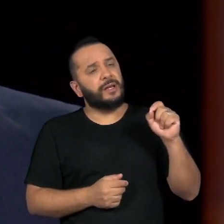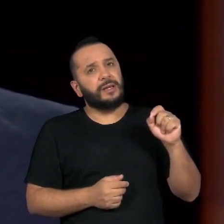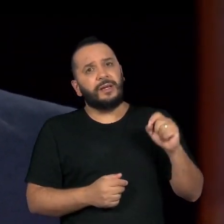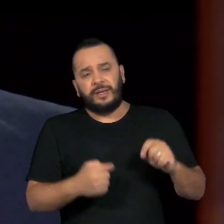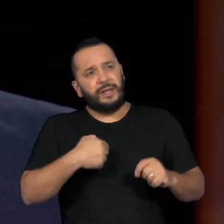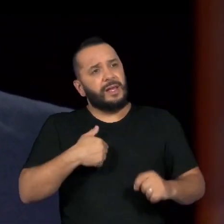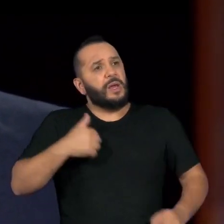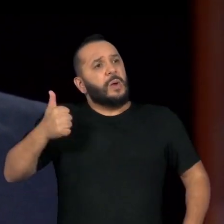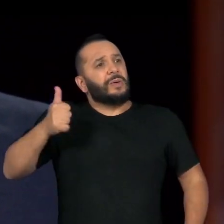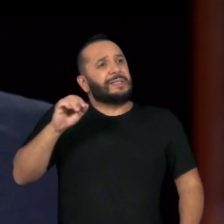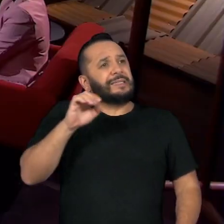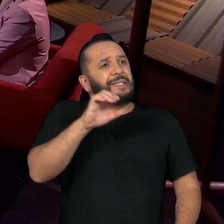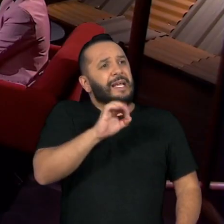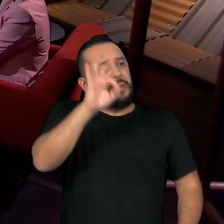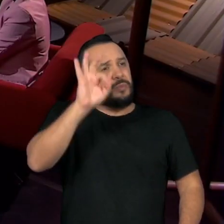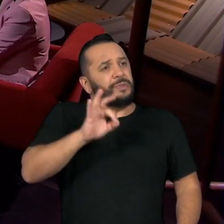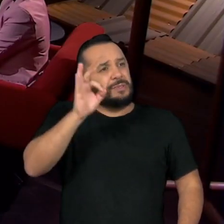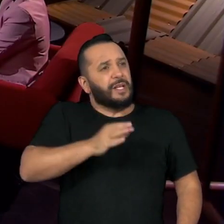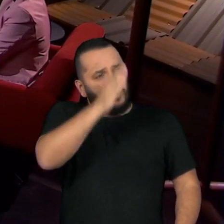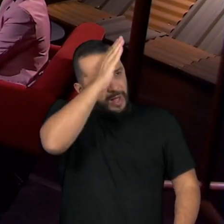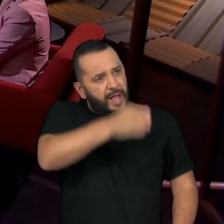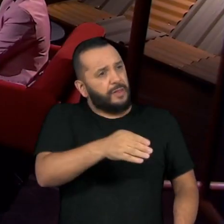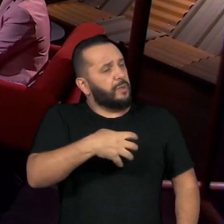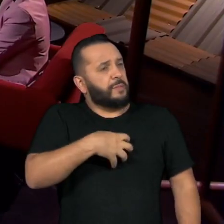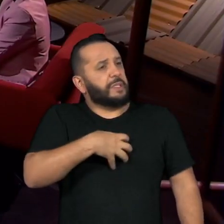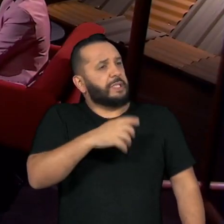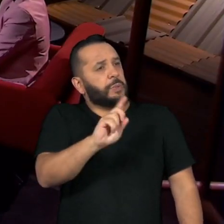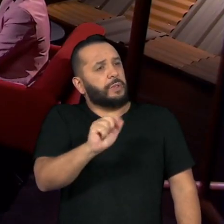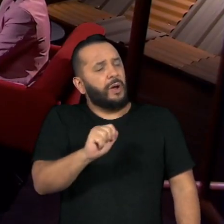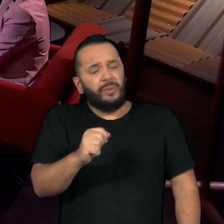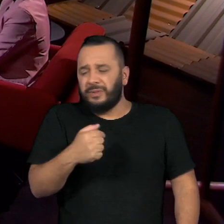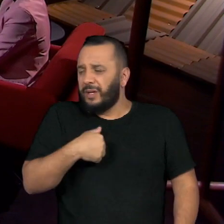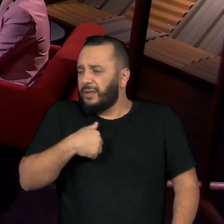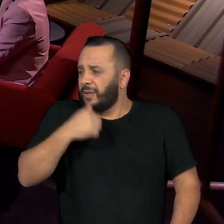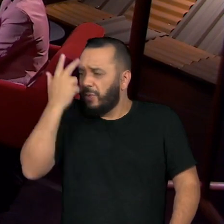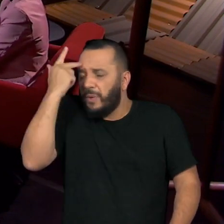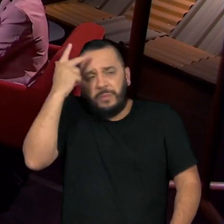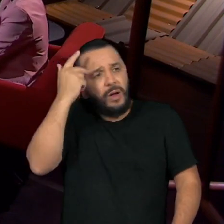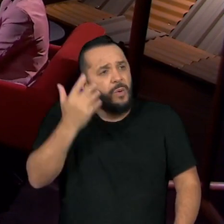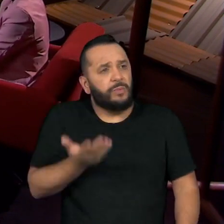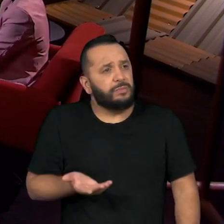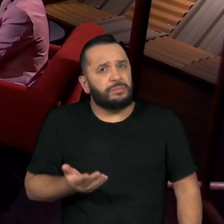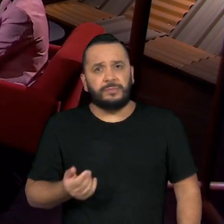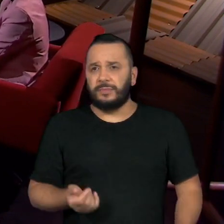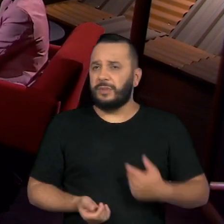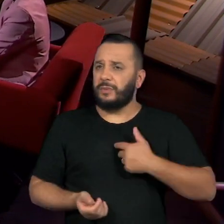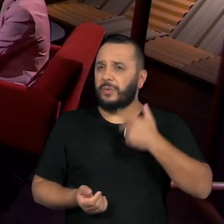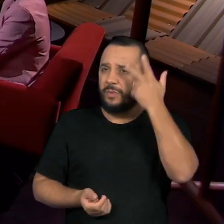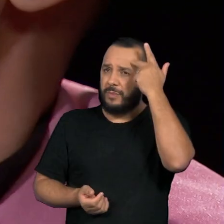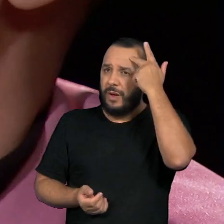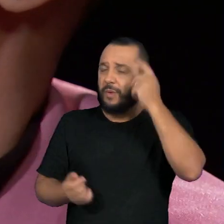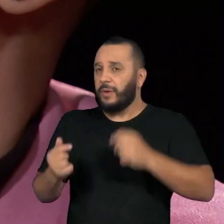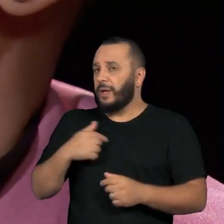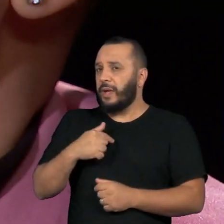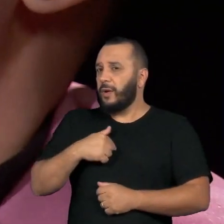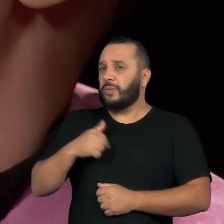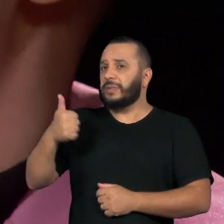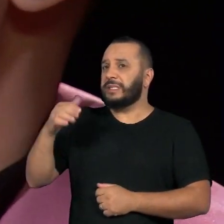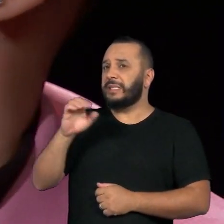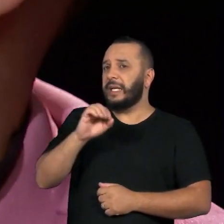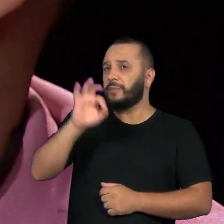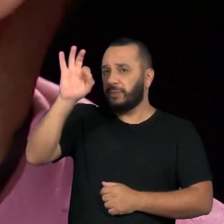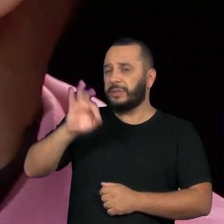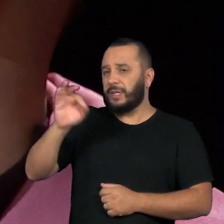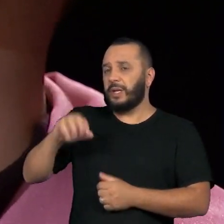100% hétero. E não me sinto inseguro com isso. Sim. Nem um pouco. Eu também não falo sou 100% lésbica, mesmo porque eu